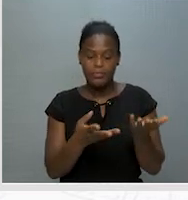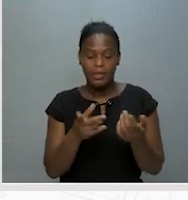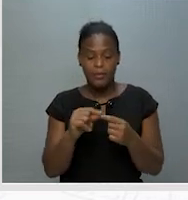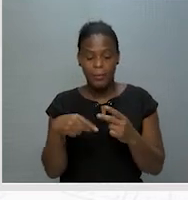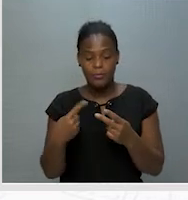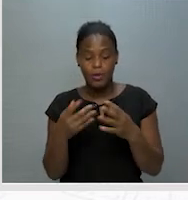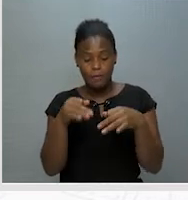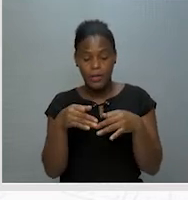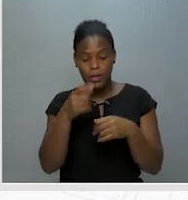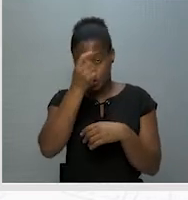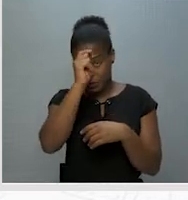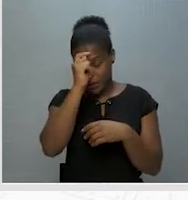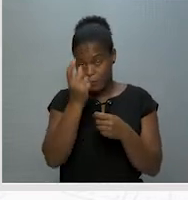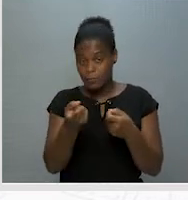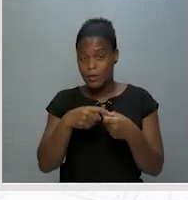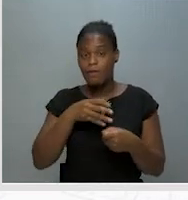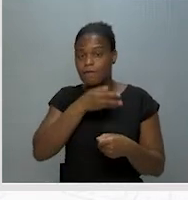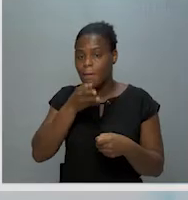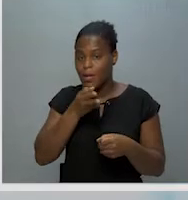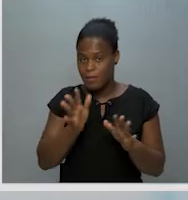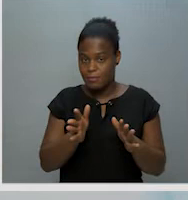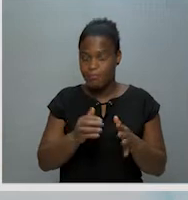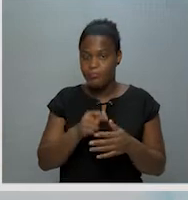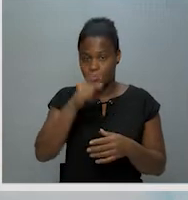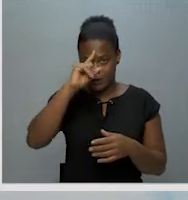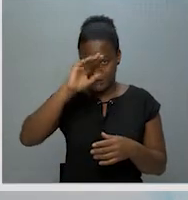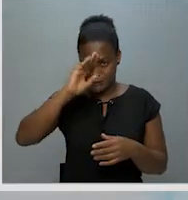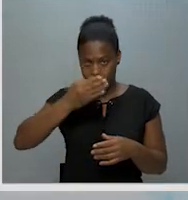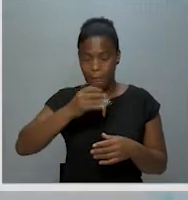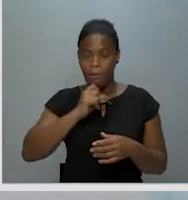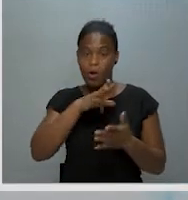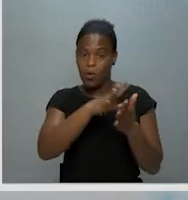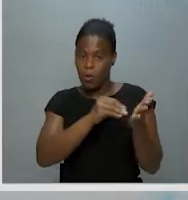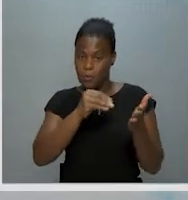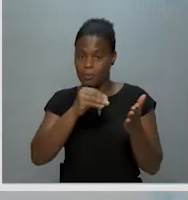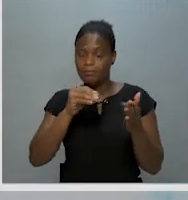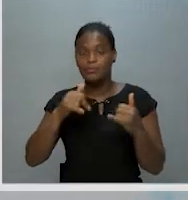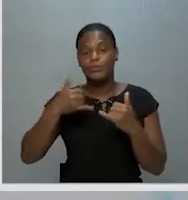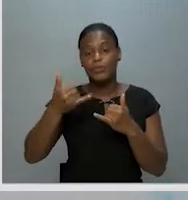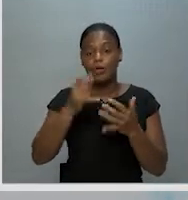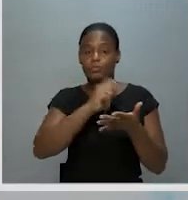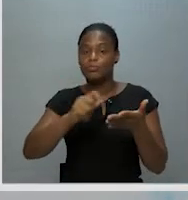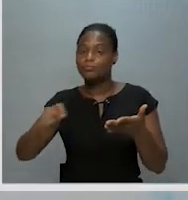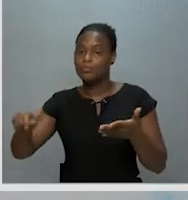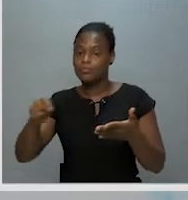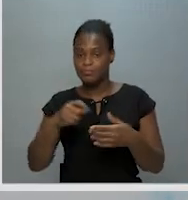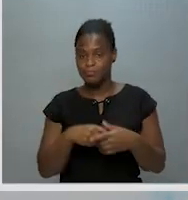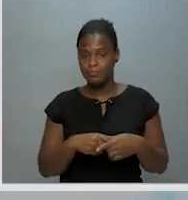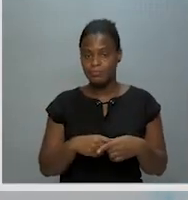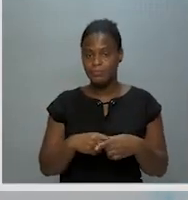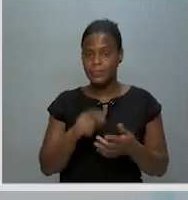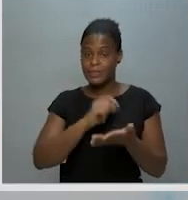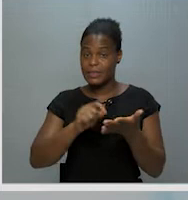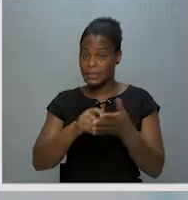finalmente, respeitar os membros da família. Então, já sabem, podem copiar e resolver o